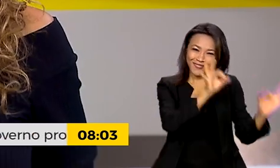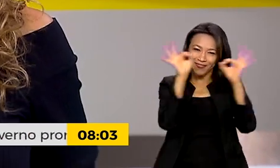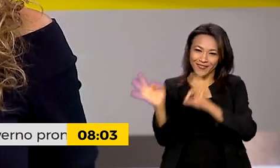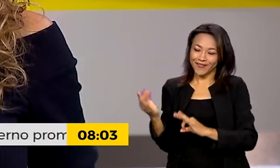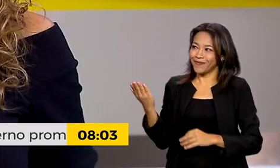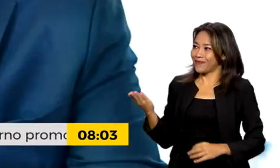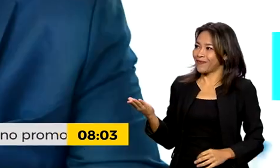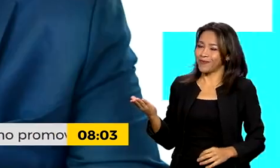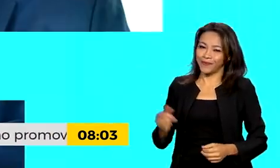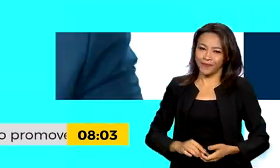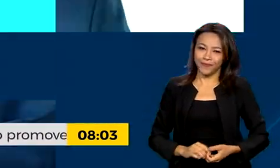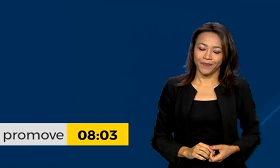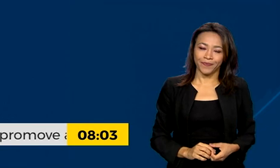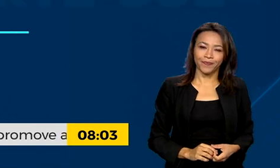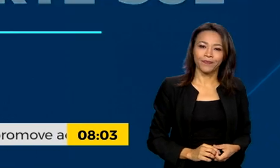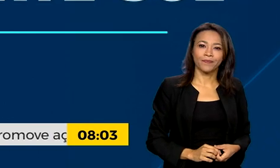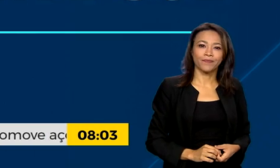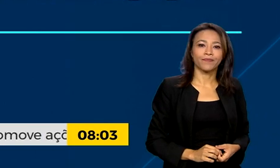momentos